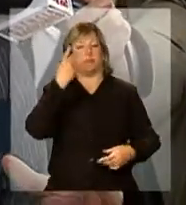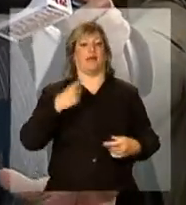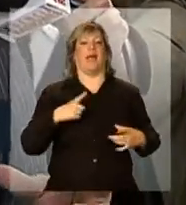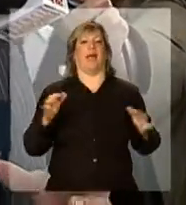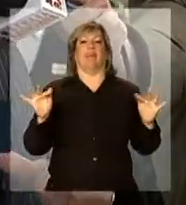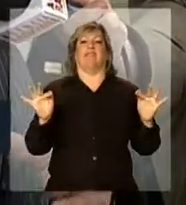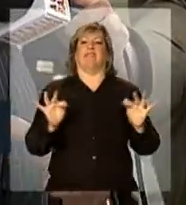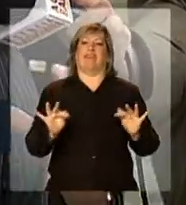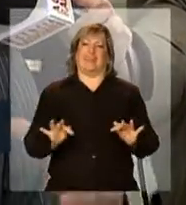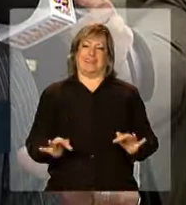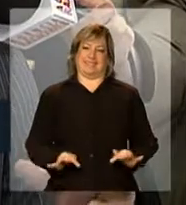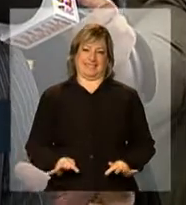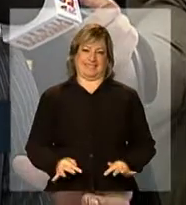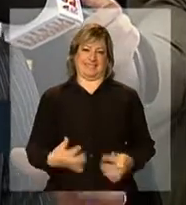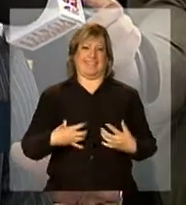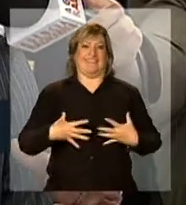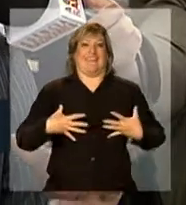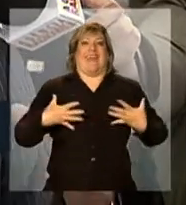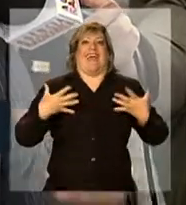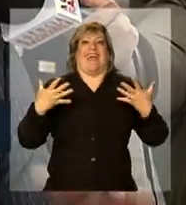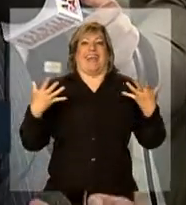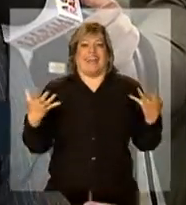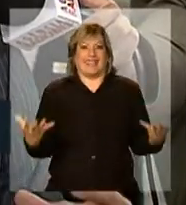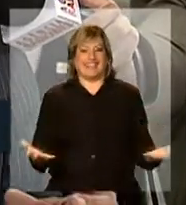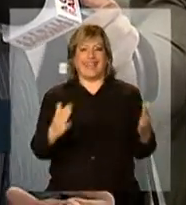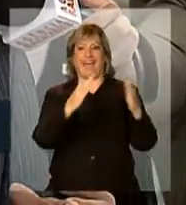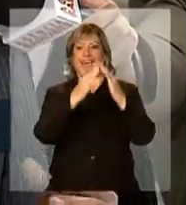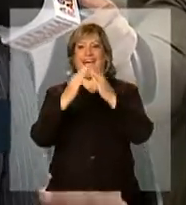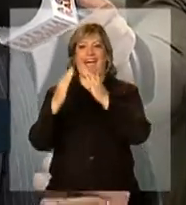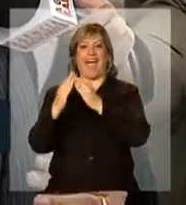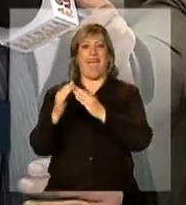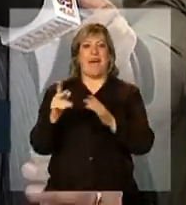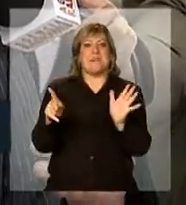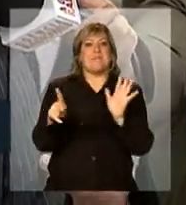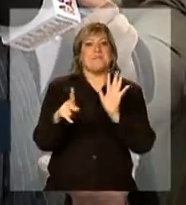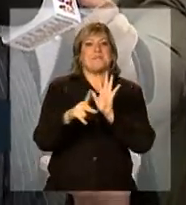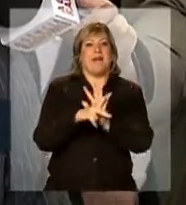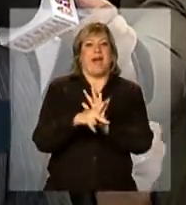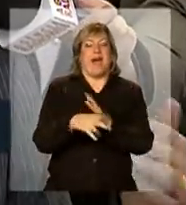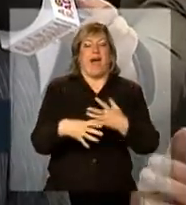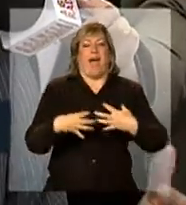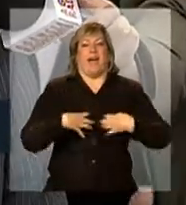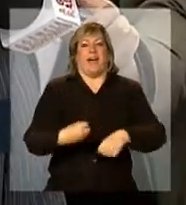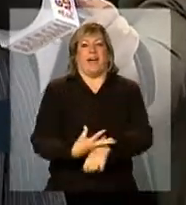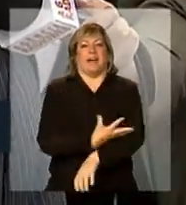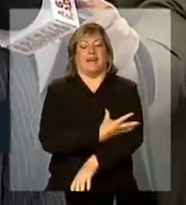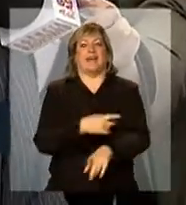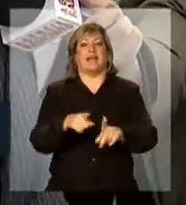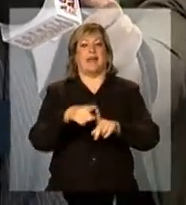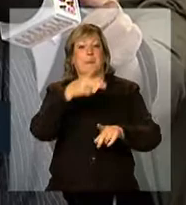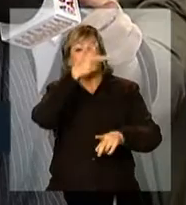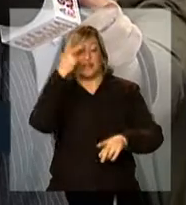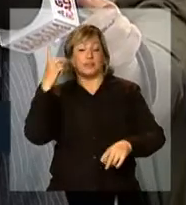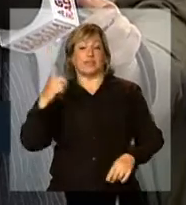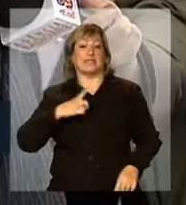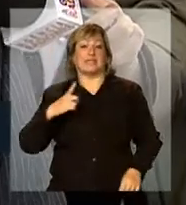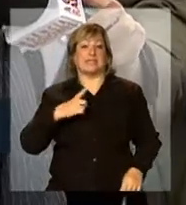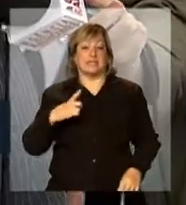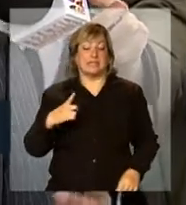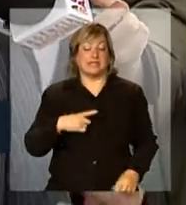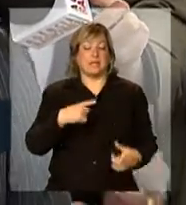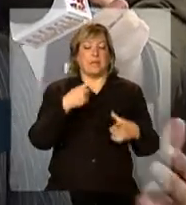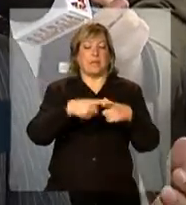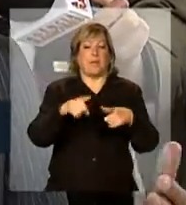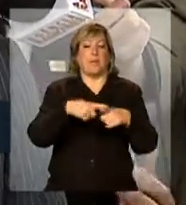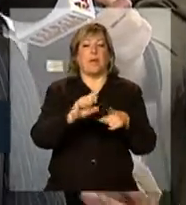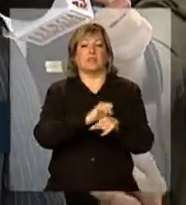pessoas, nós temos a transformação de lares, nós temos a mobilidade social, pessoas que tinham uma condição social